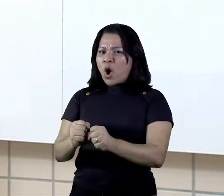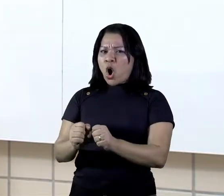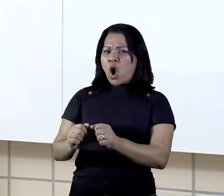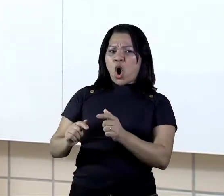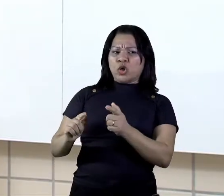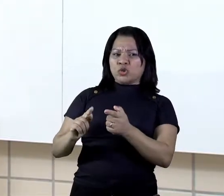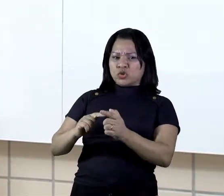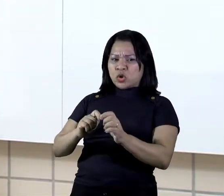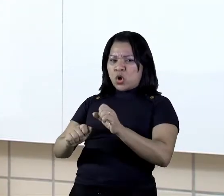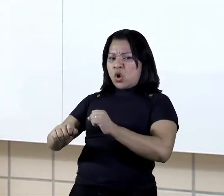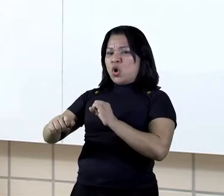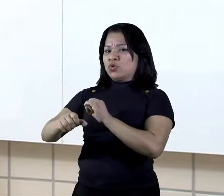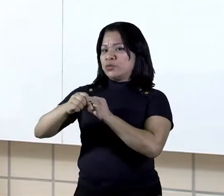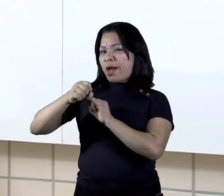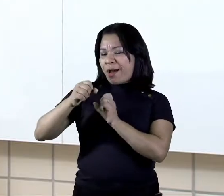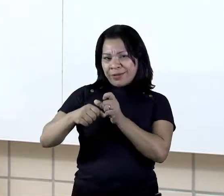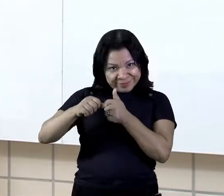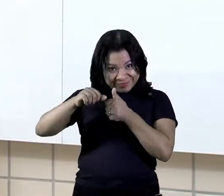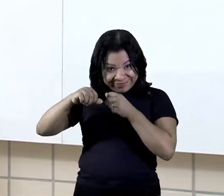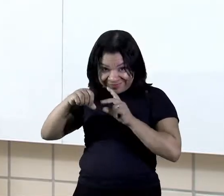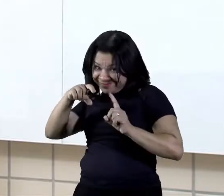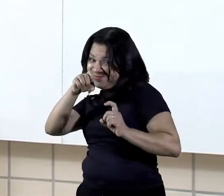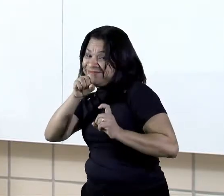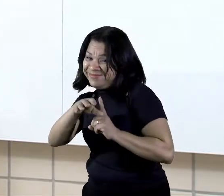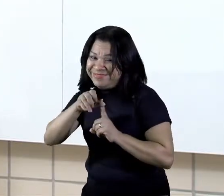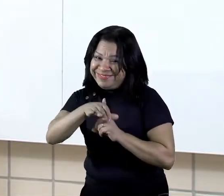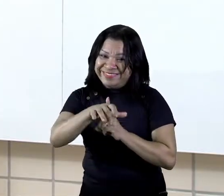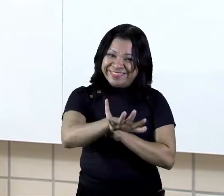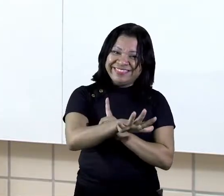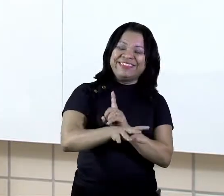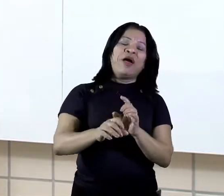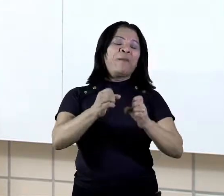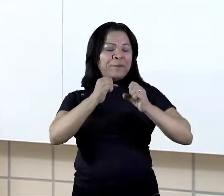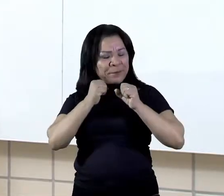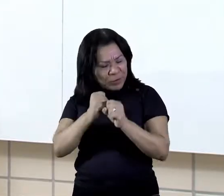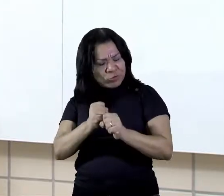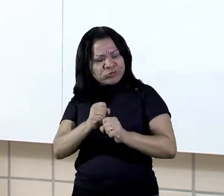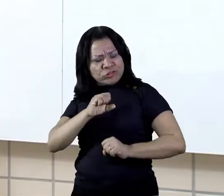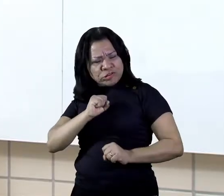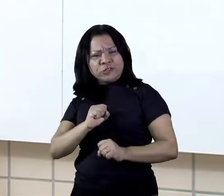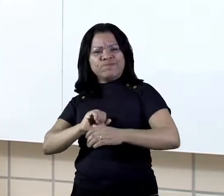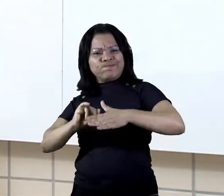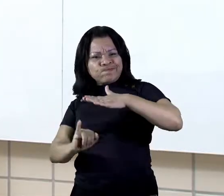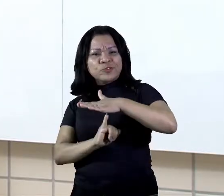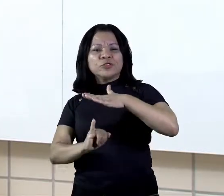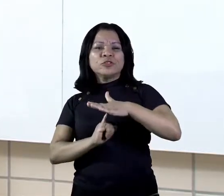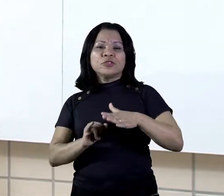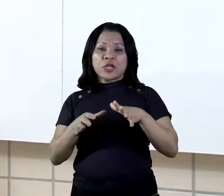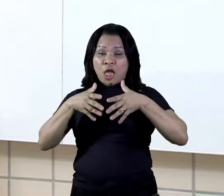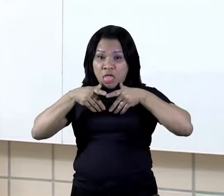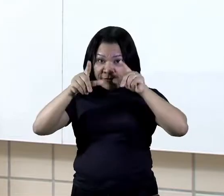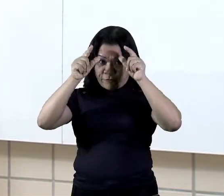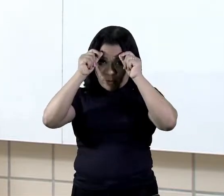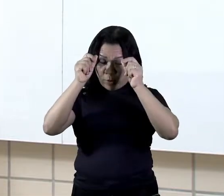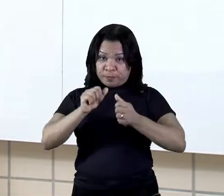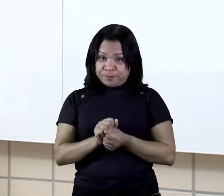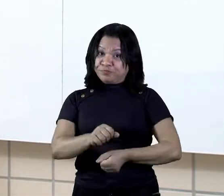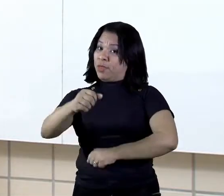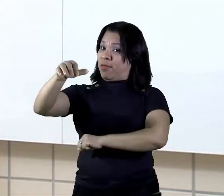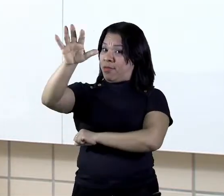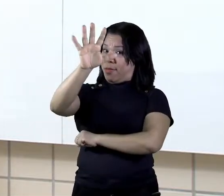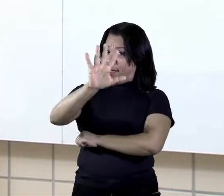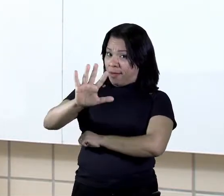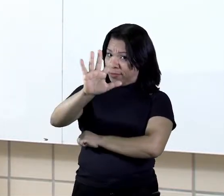eu for escrever, posso fazer abreviações, essa é a linguagem informal. E a regional é aquela